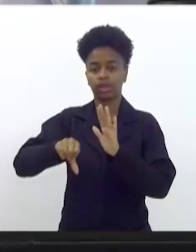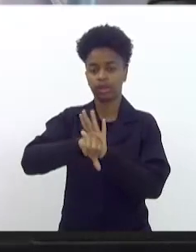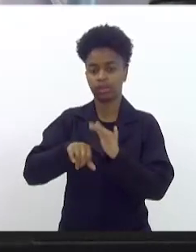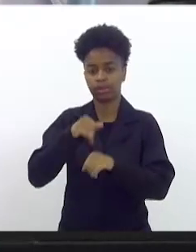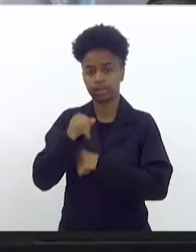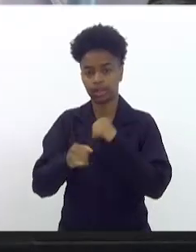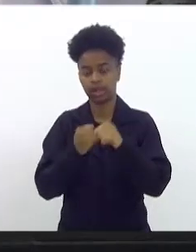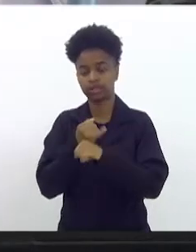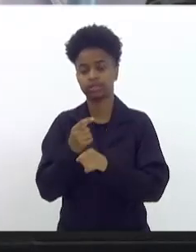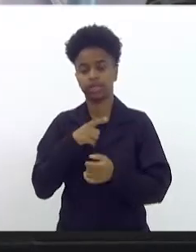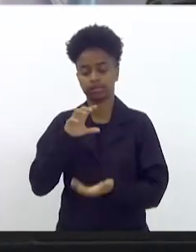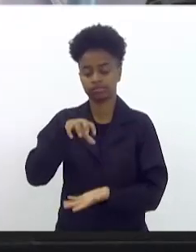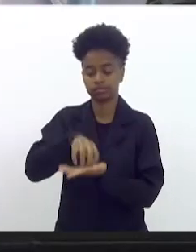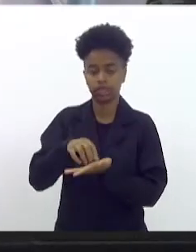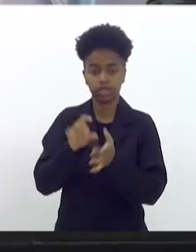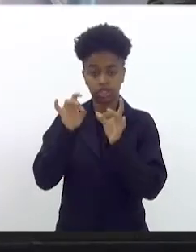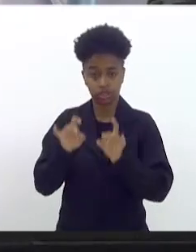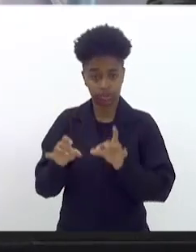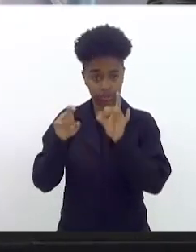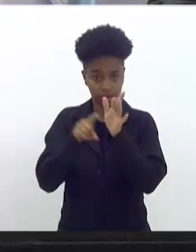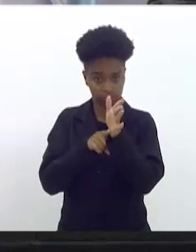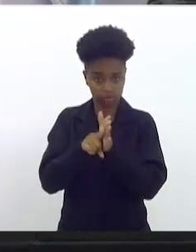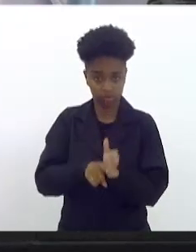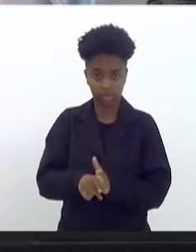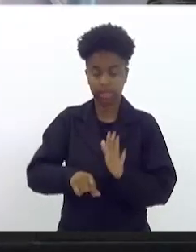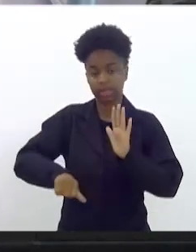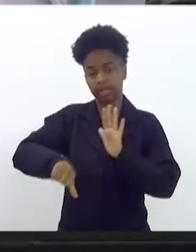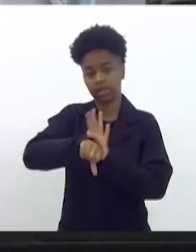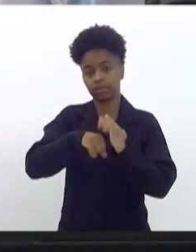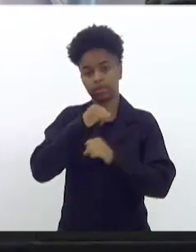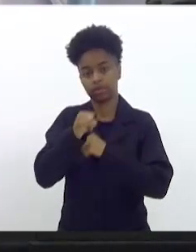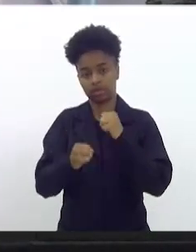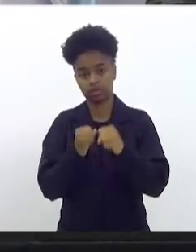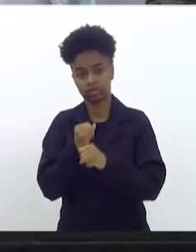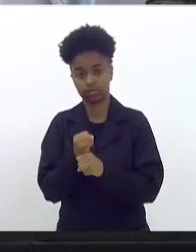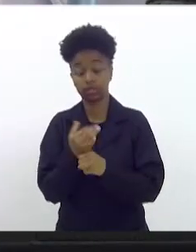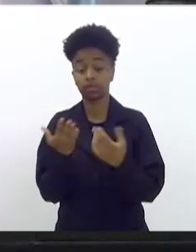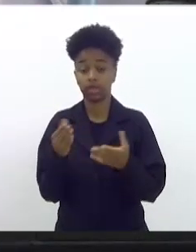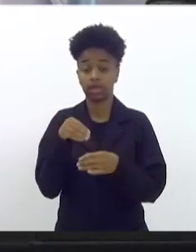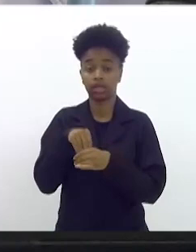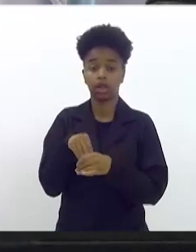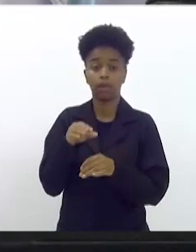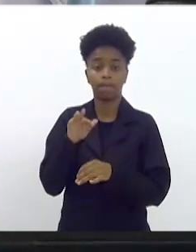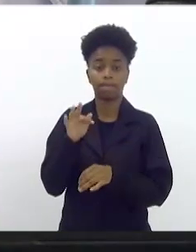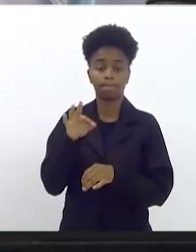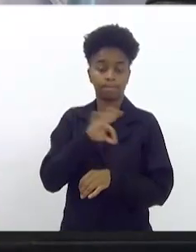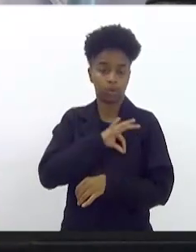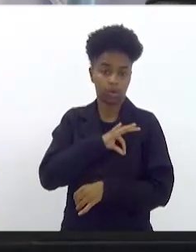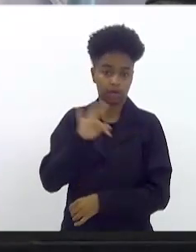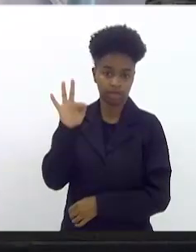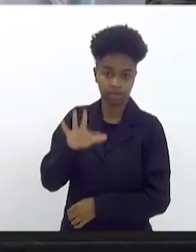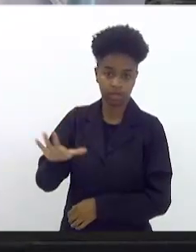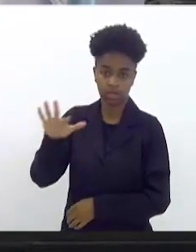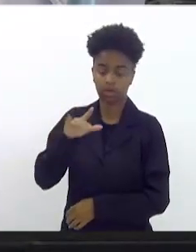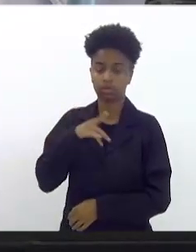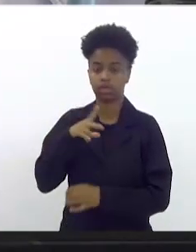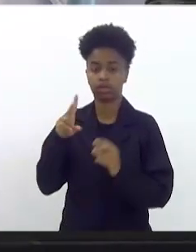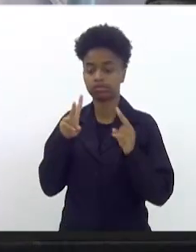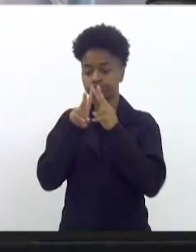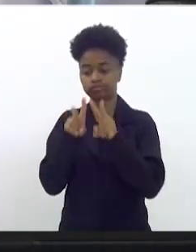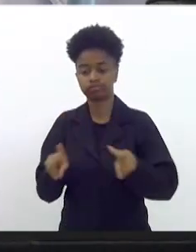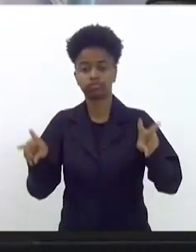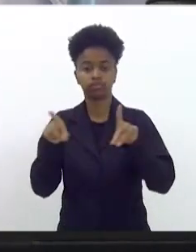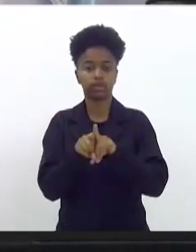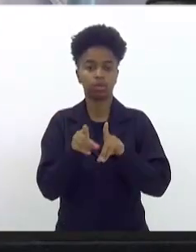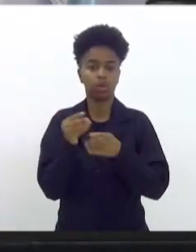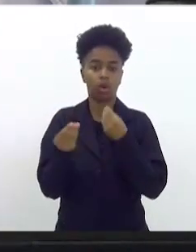unidade especial de investigação de crimes cibernéticos, né? Na Polícia Federal há um olhar também desses